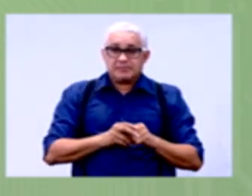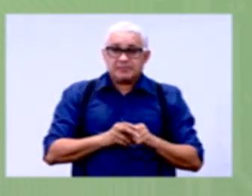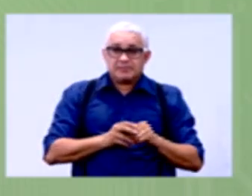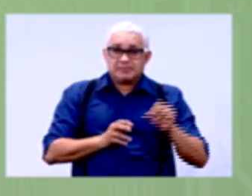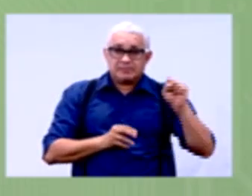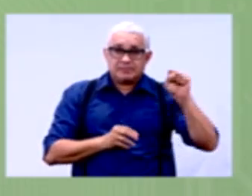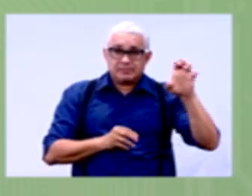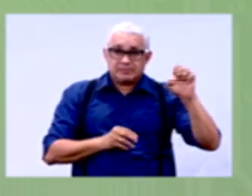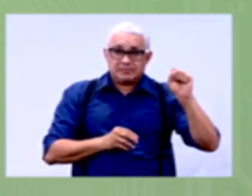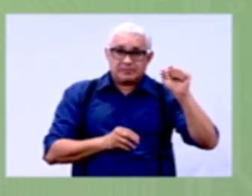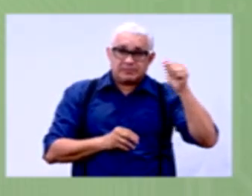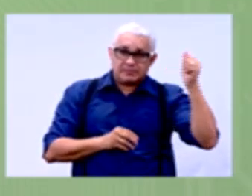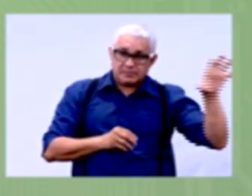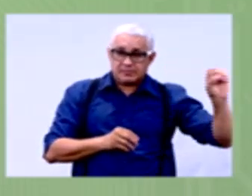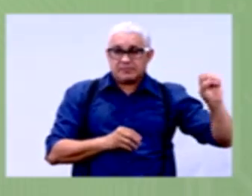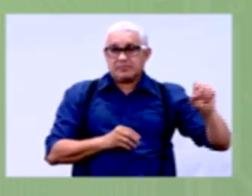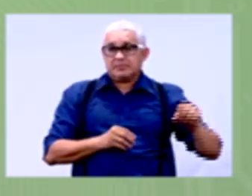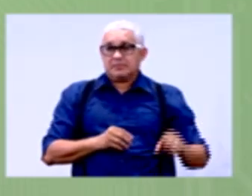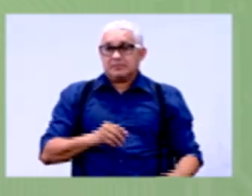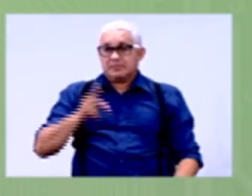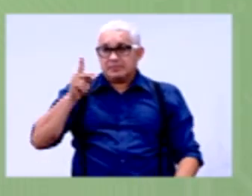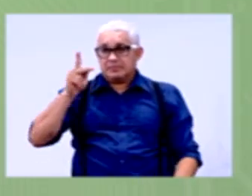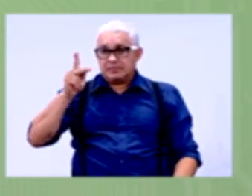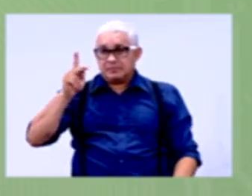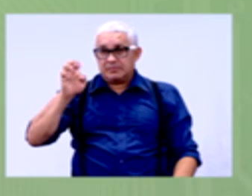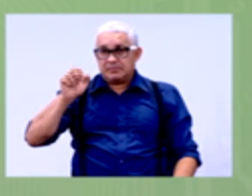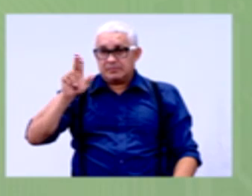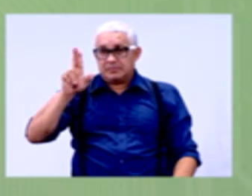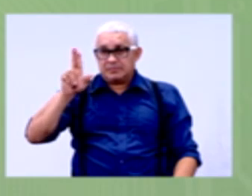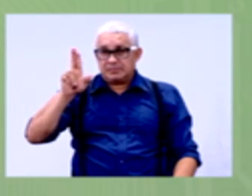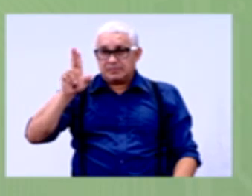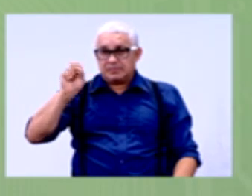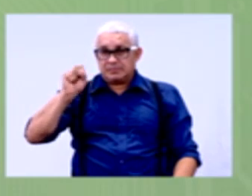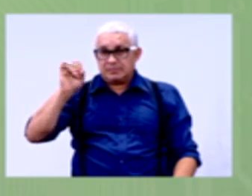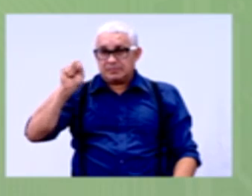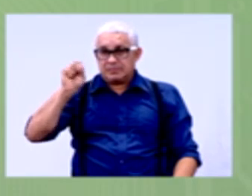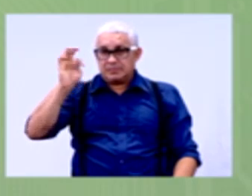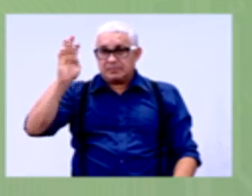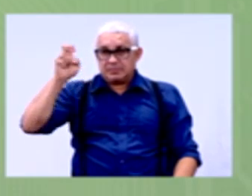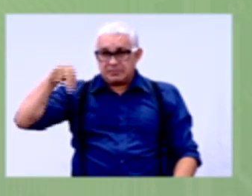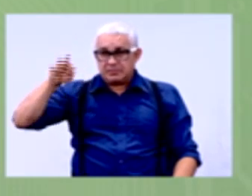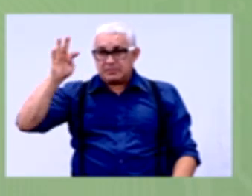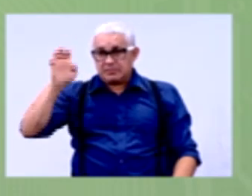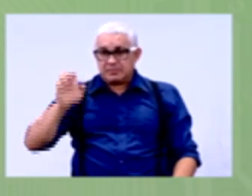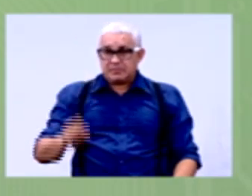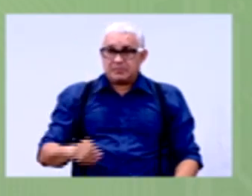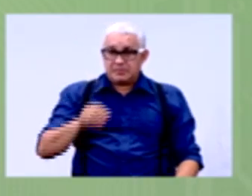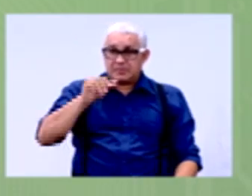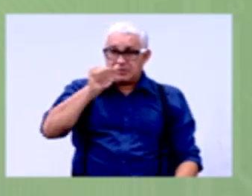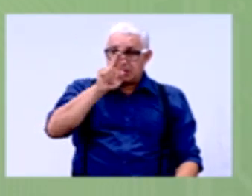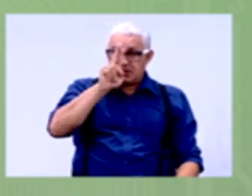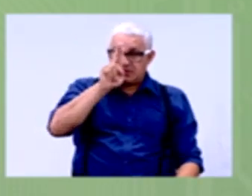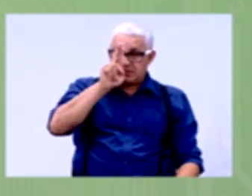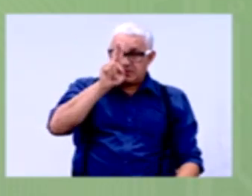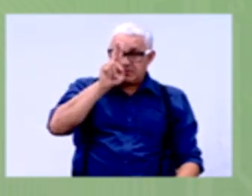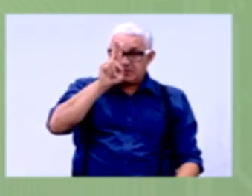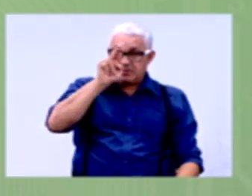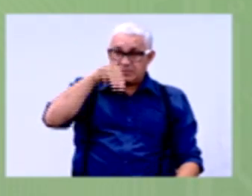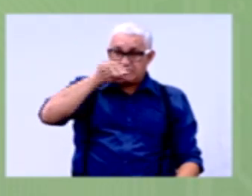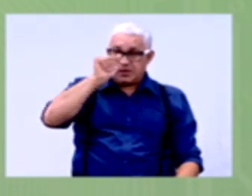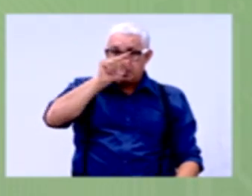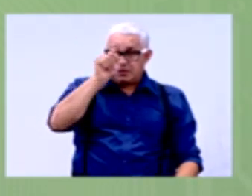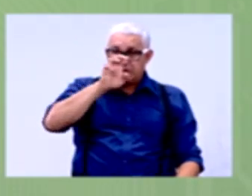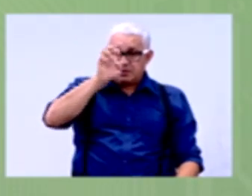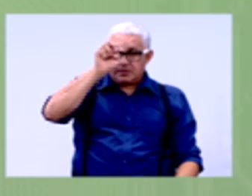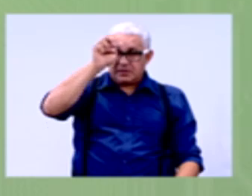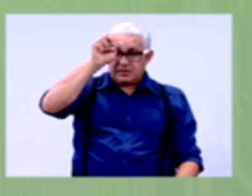seção e o armazenamento persistente, né? Que no caso aqui, esse persistente seria o mesmo que o nosso